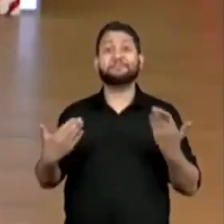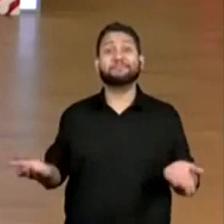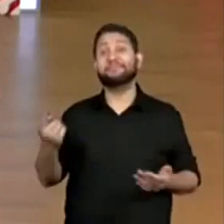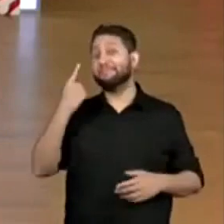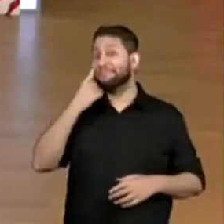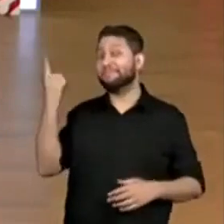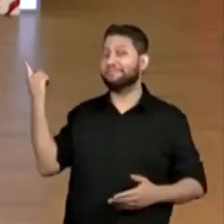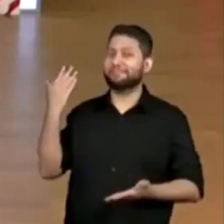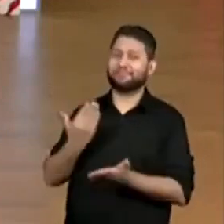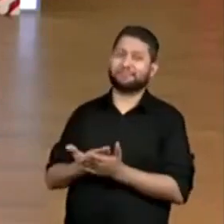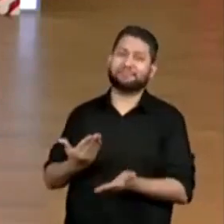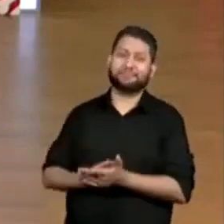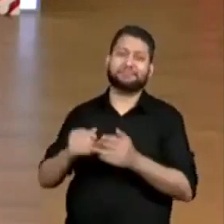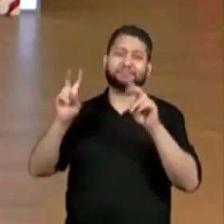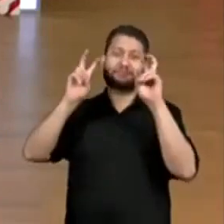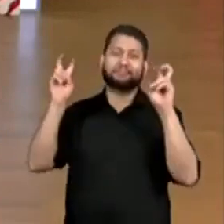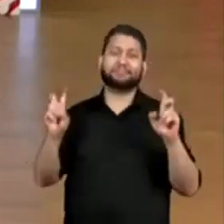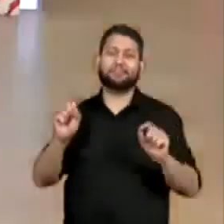aula